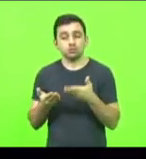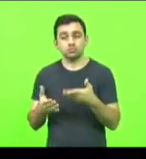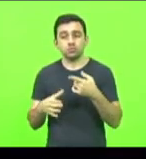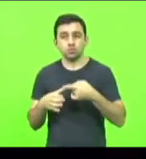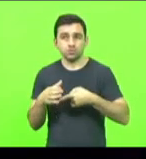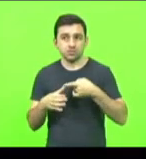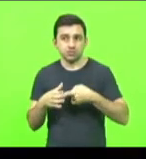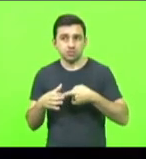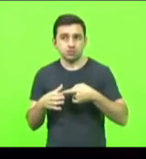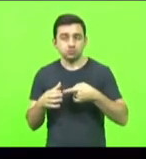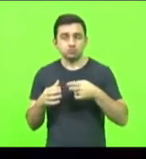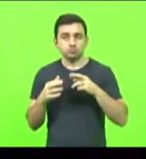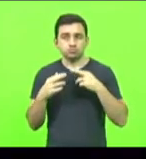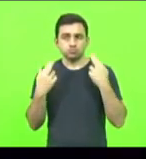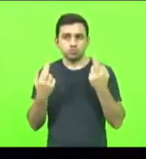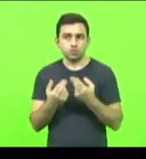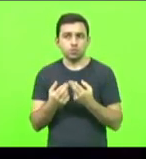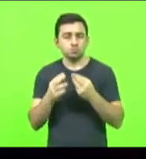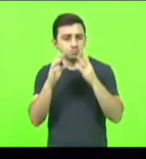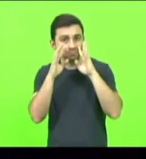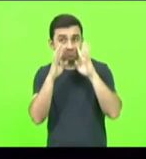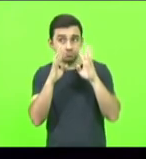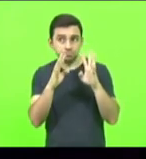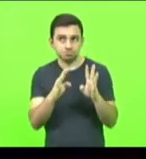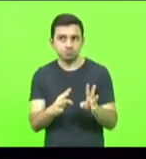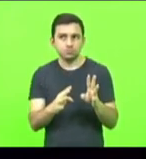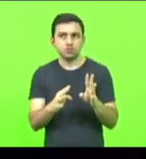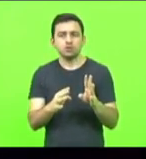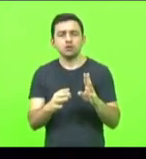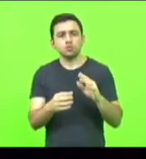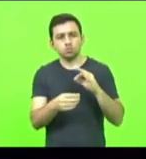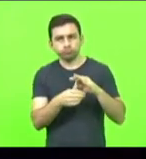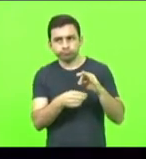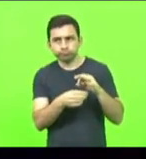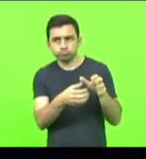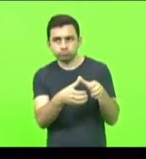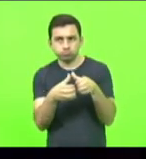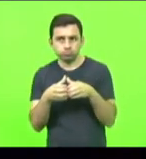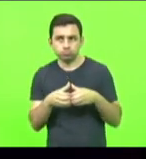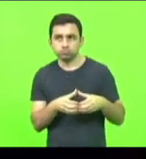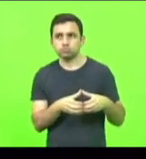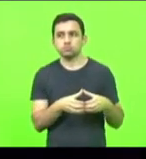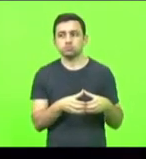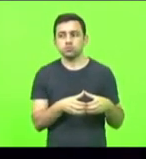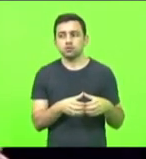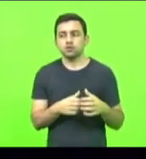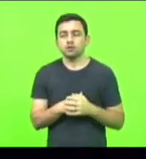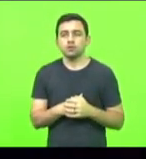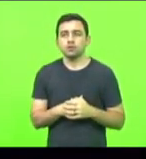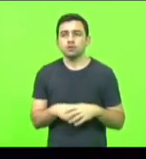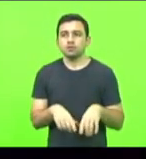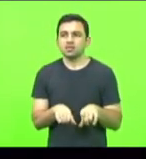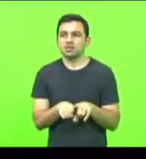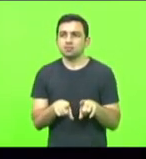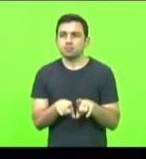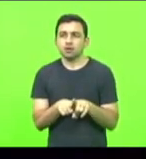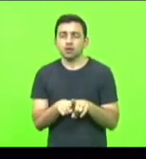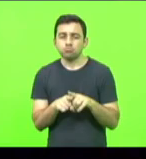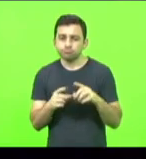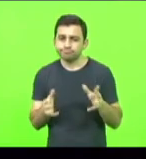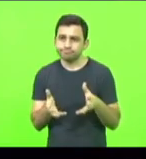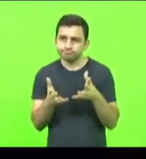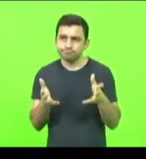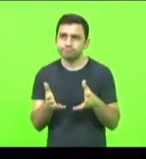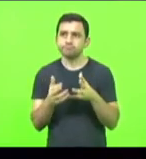em relação a ouvir as entidades, quanto de promovermos as